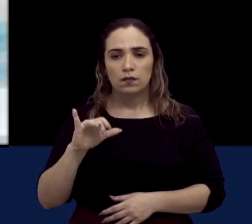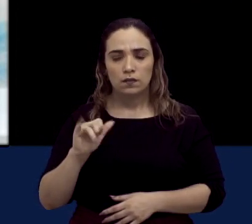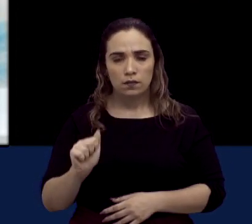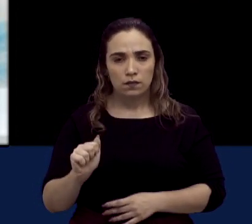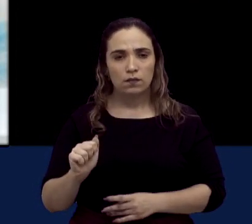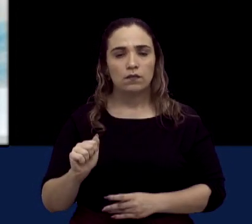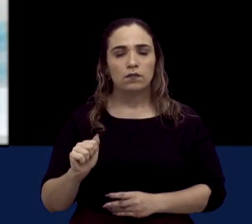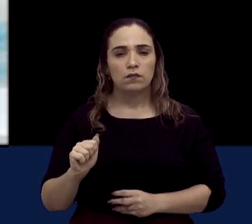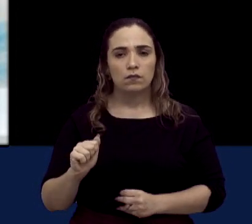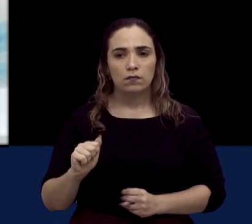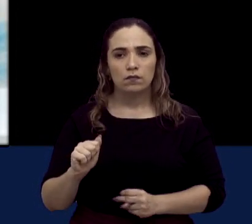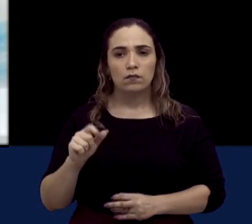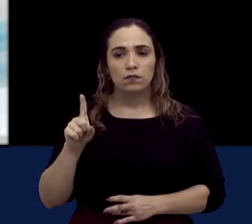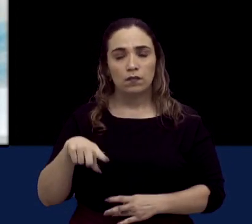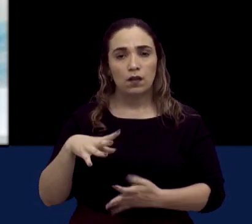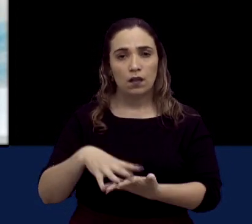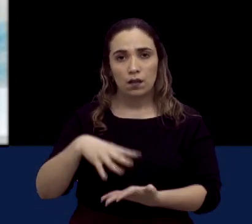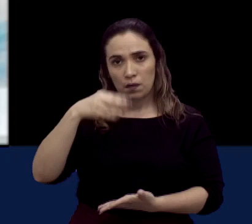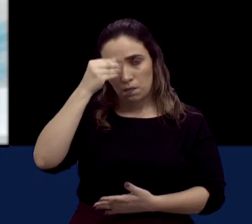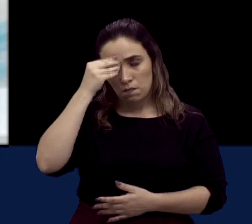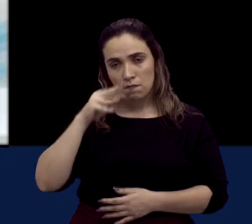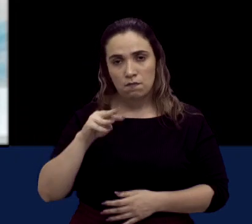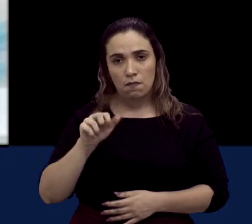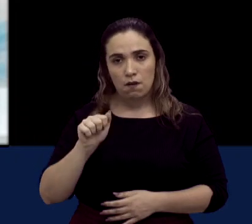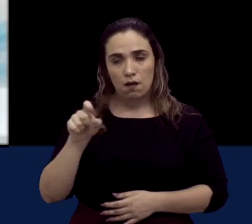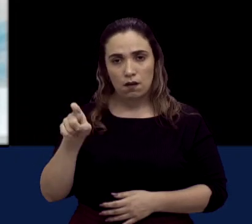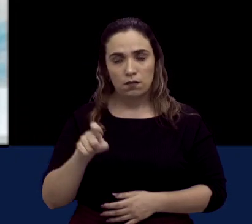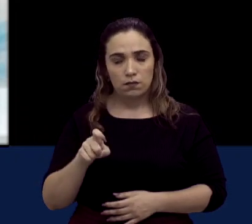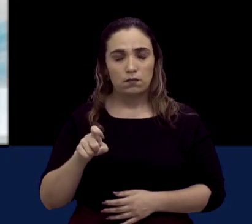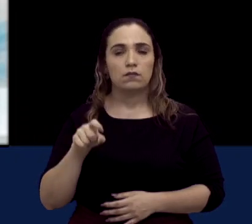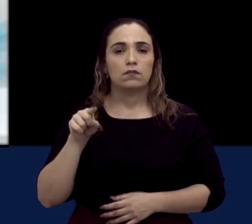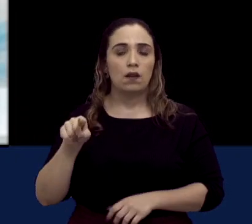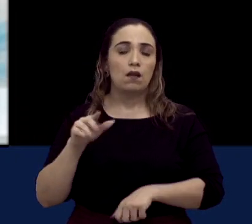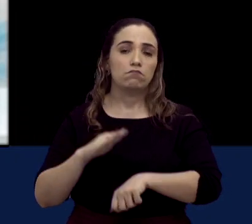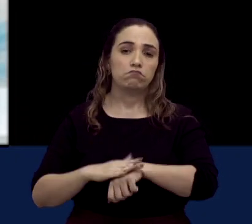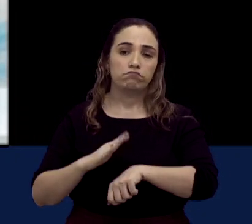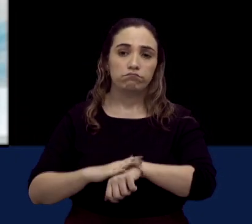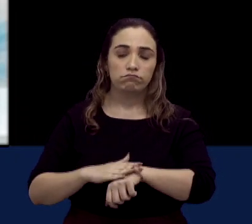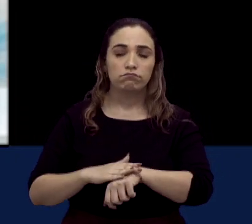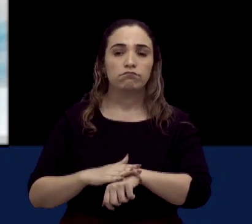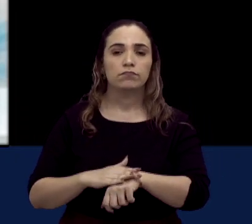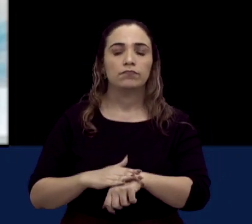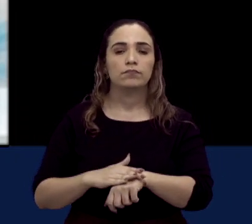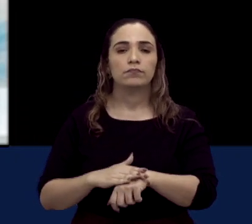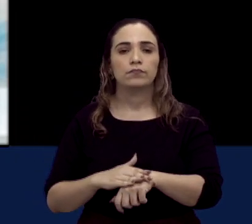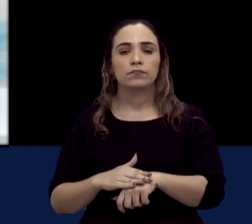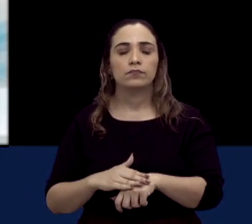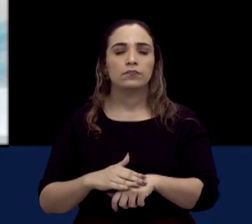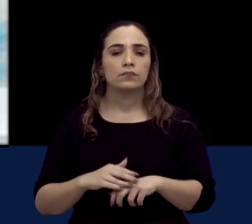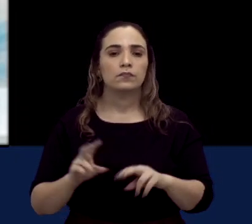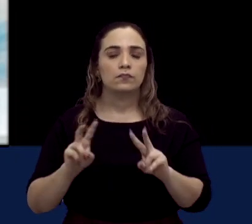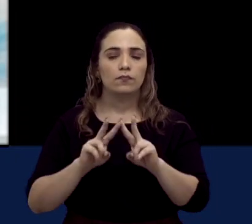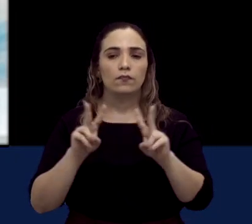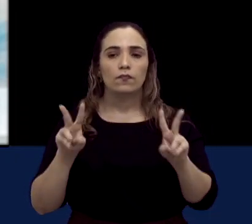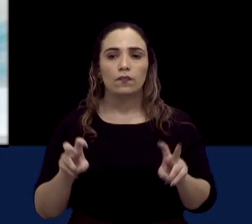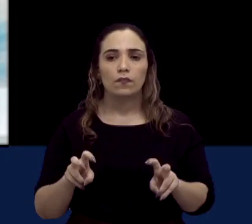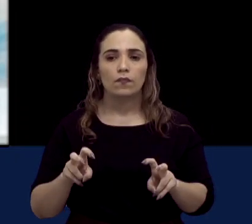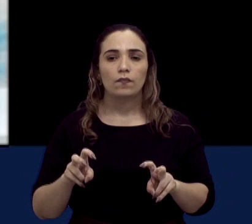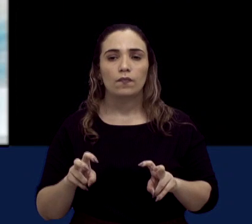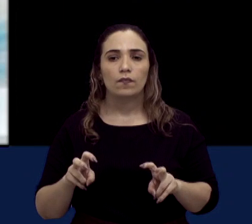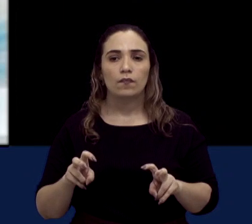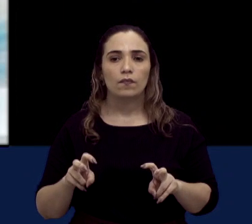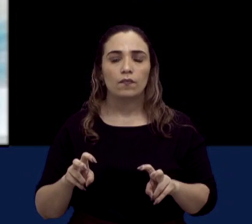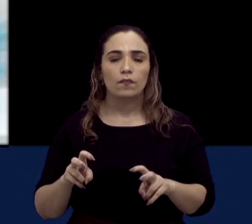inclusive, pelo teórico Max Weber, né, onde, nesse modelo burocrático, existe muito foco